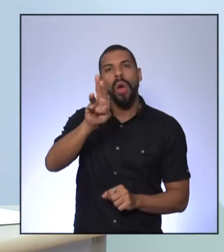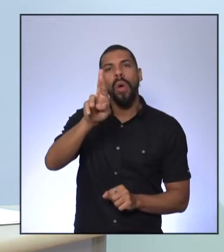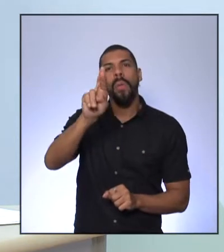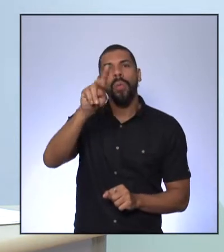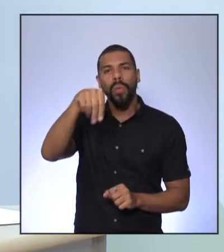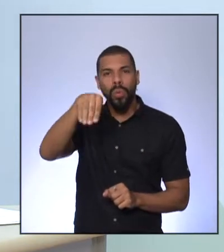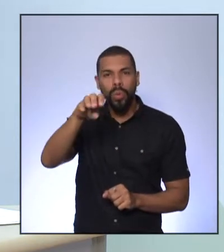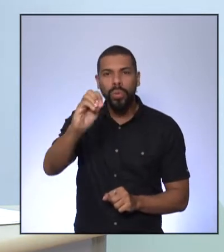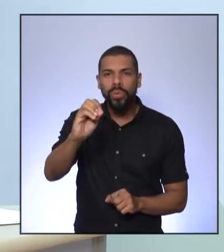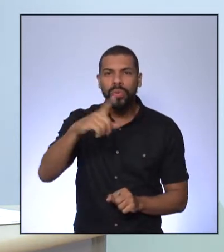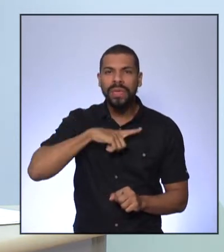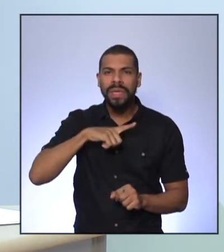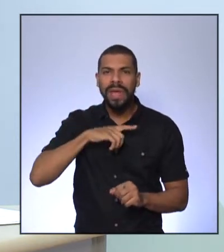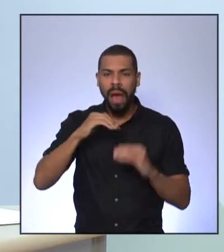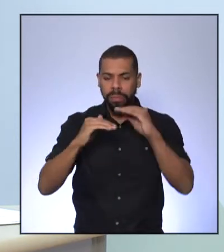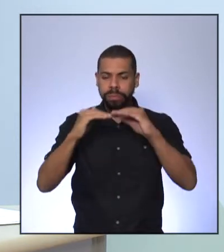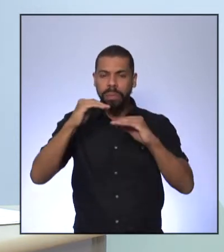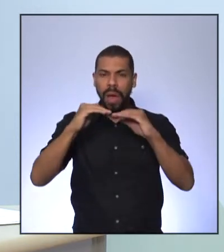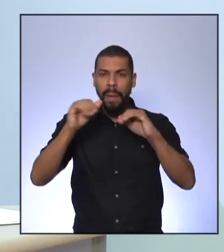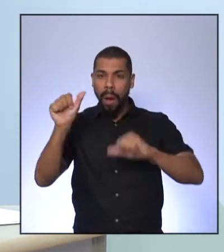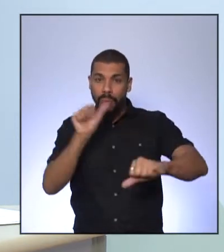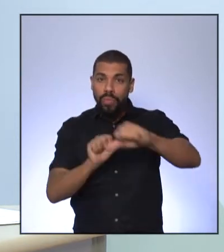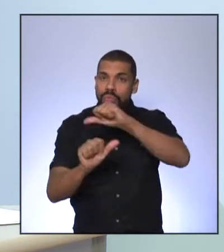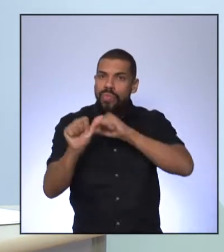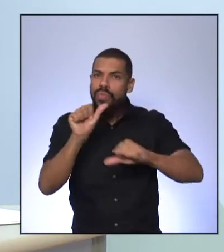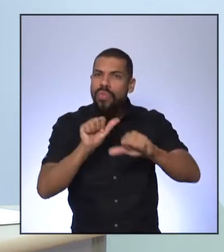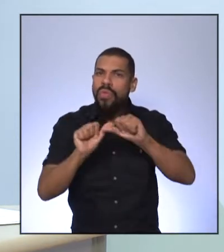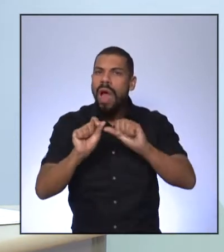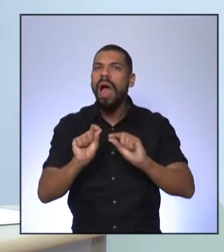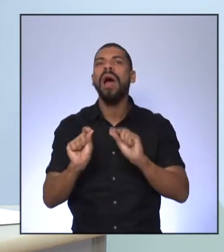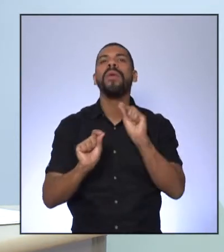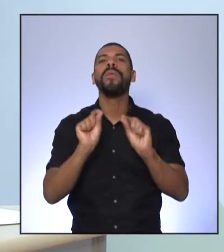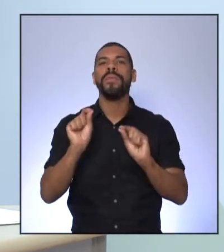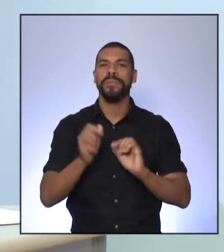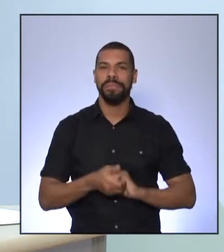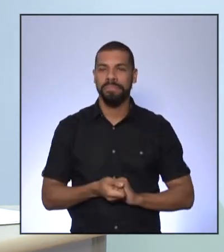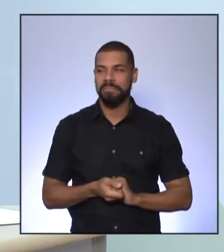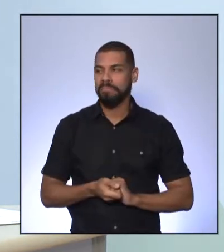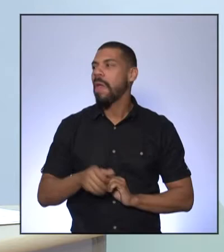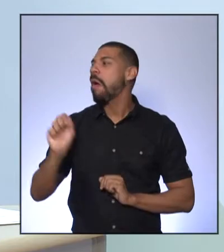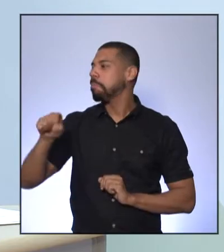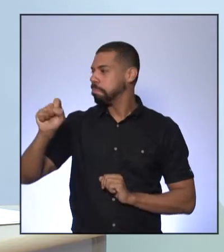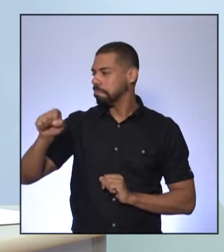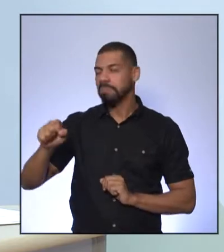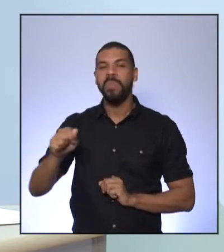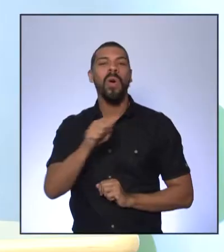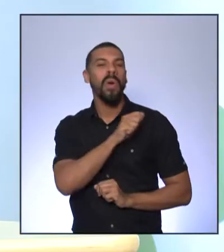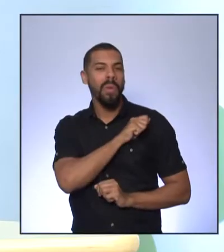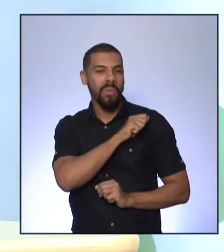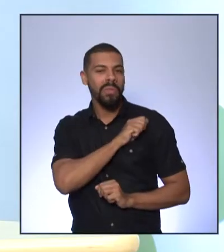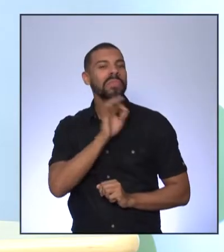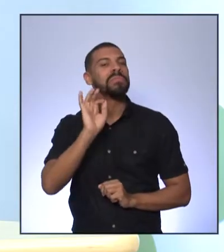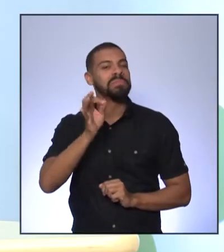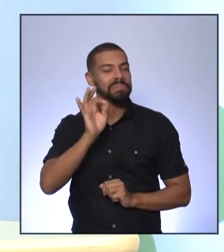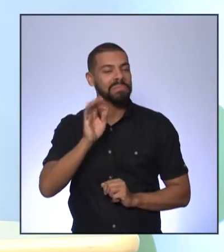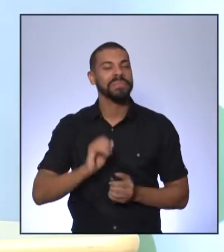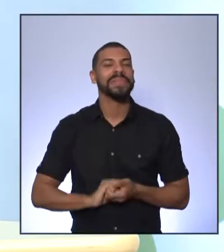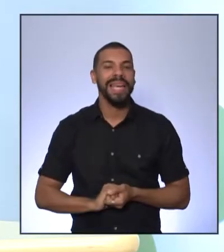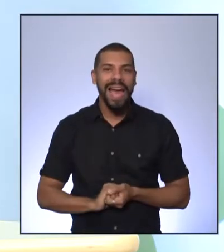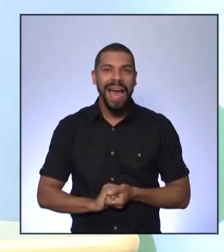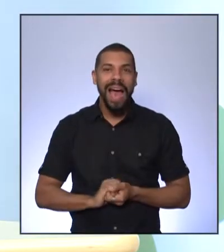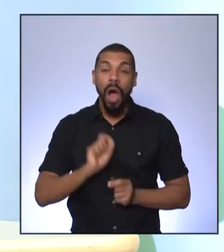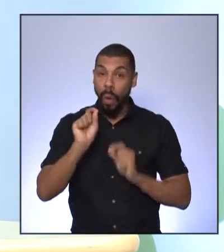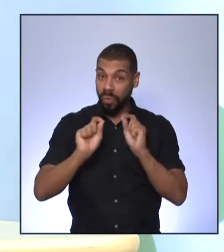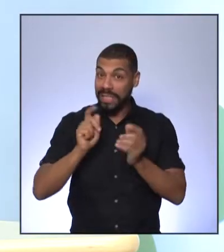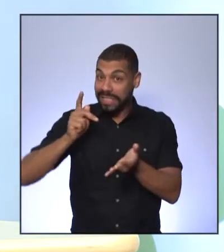para desconcentrar algo. E aí, professora? Ah, o Bruno foi espertinho, né? Ele já ligou com a concentração. Na